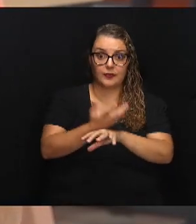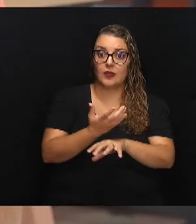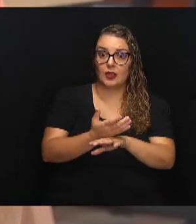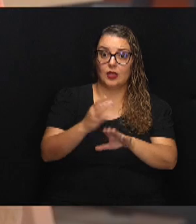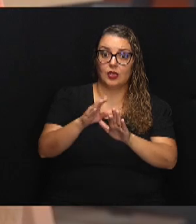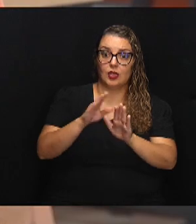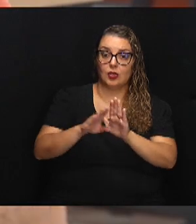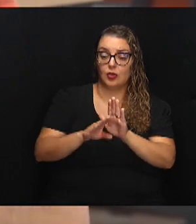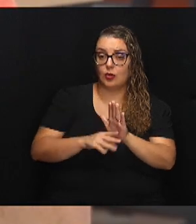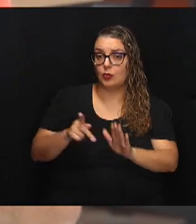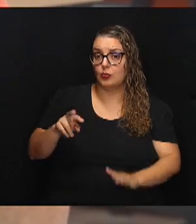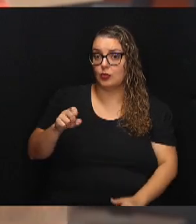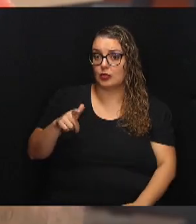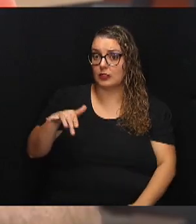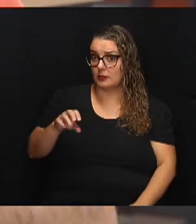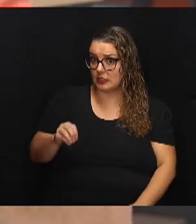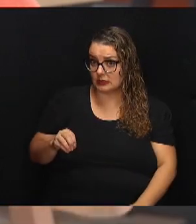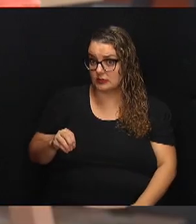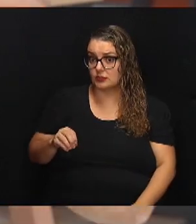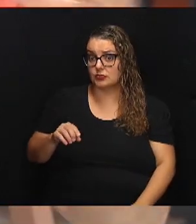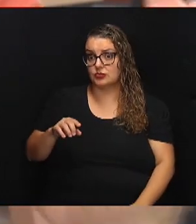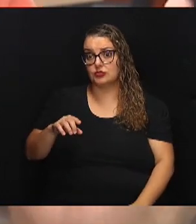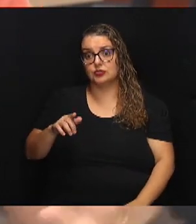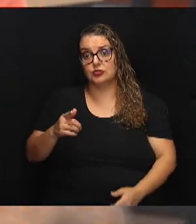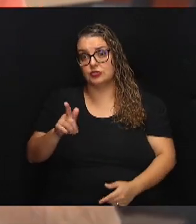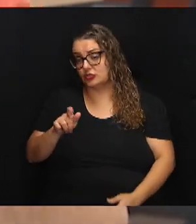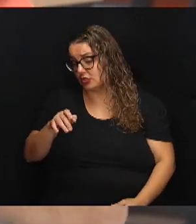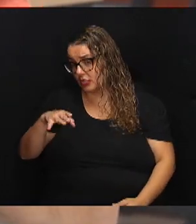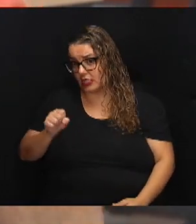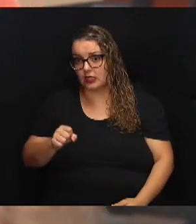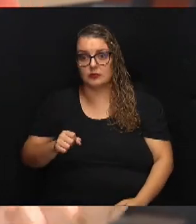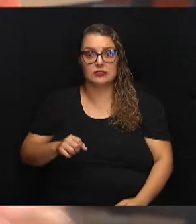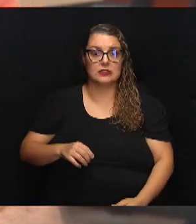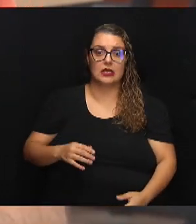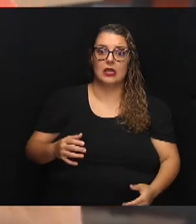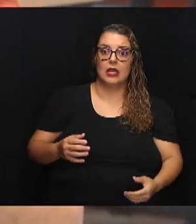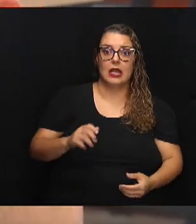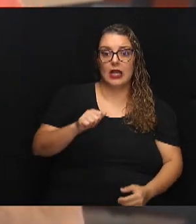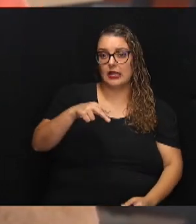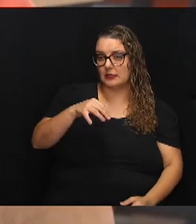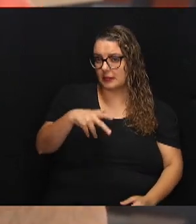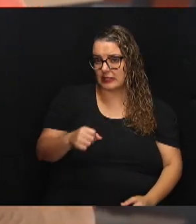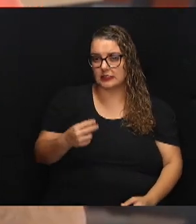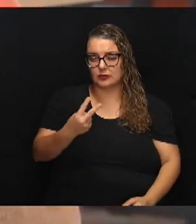de games, modelagem 3D, animação 2D, animação 3D,